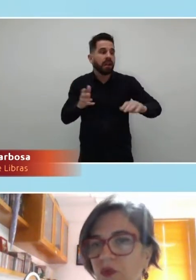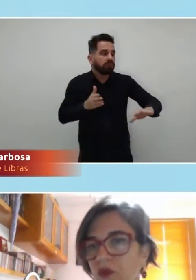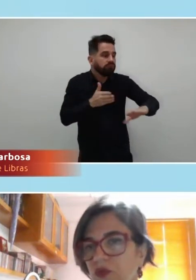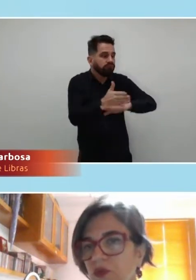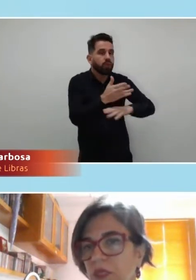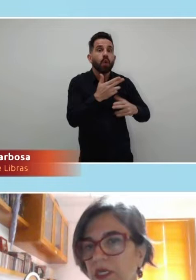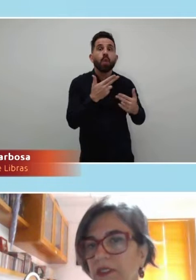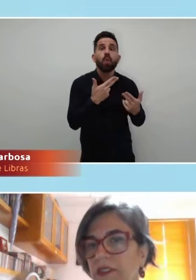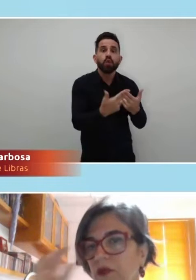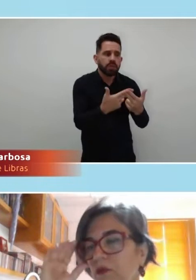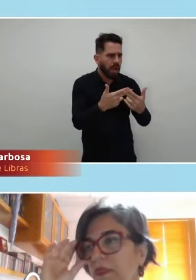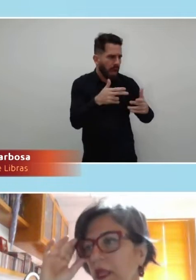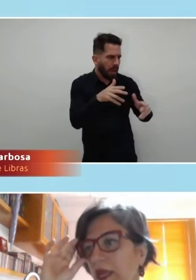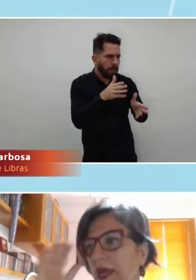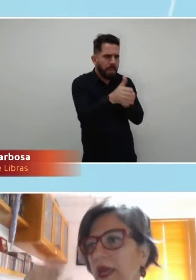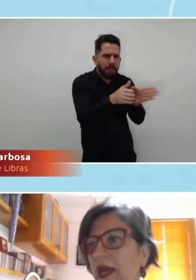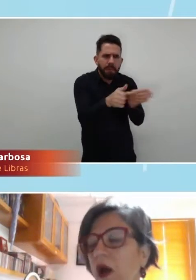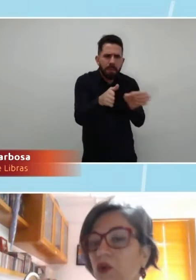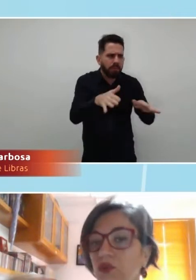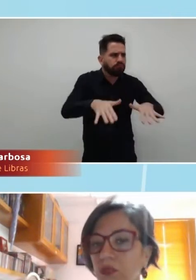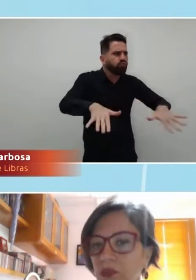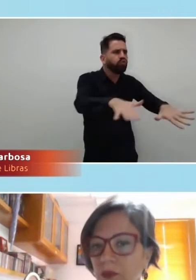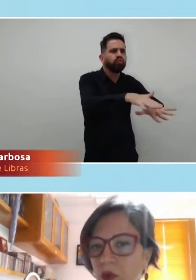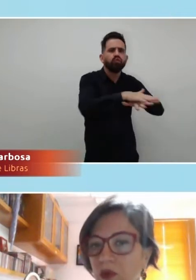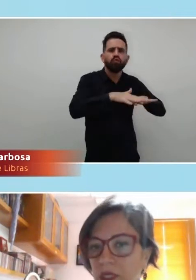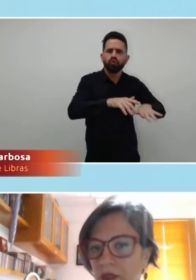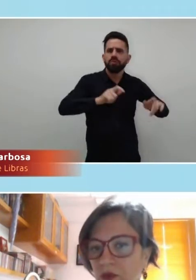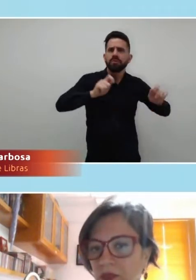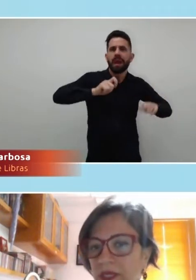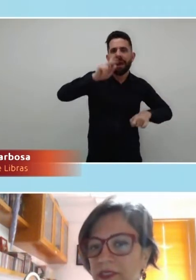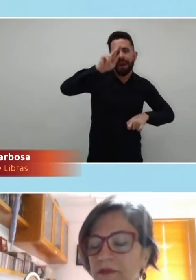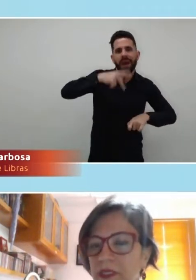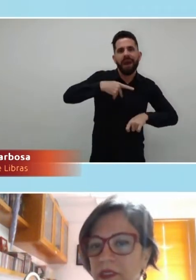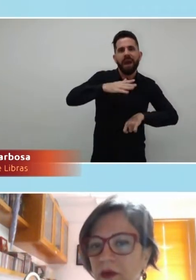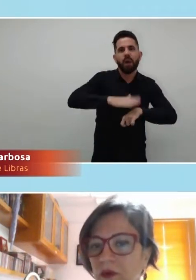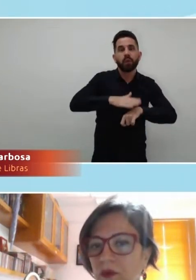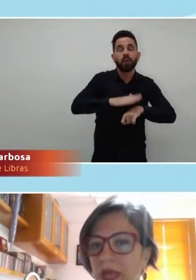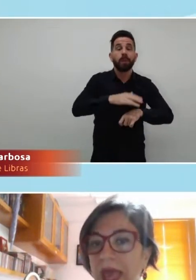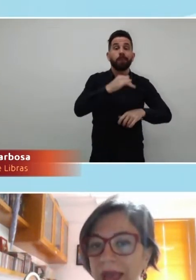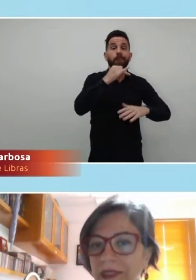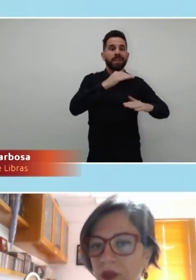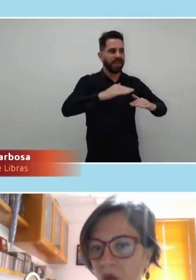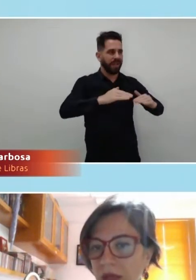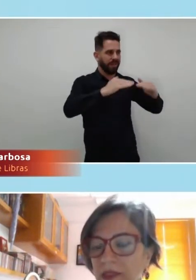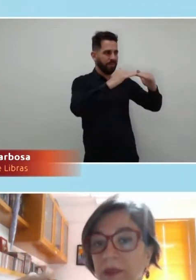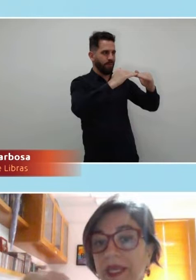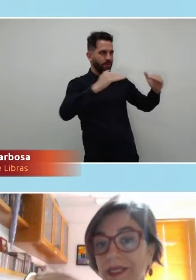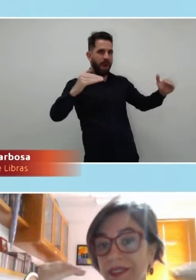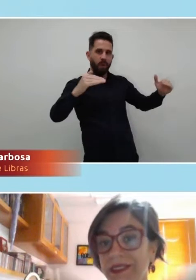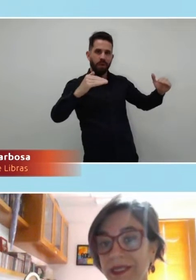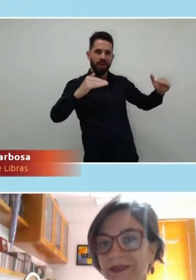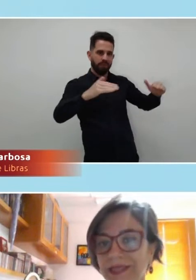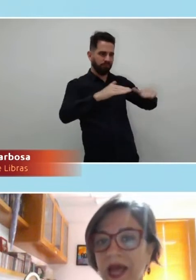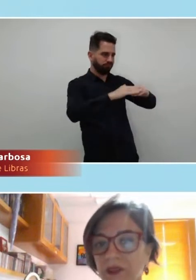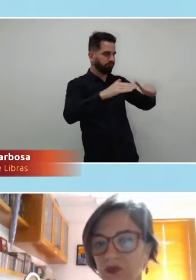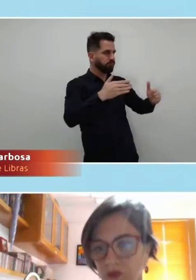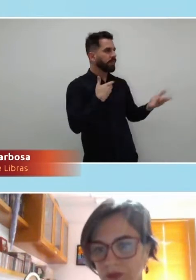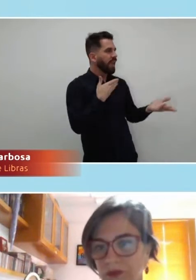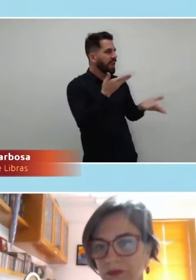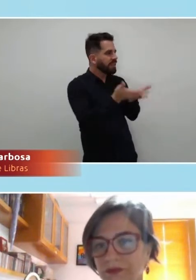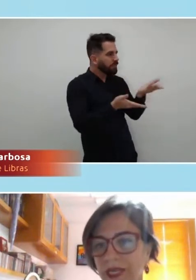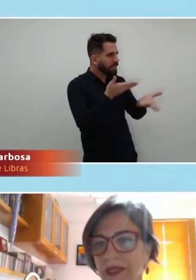com autonomia. Então, a altura do balcão na recepção é adequada para quem está